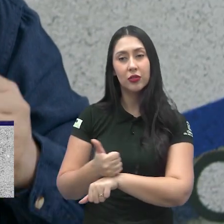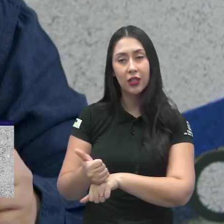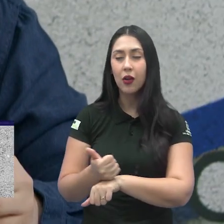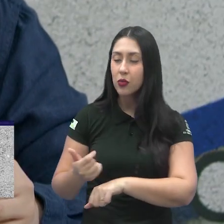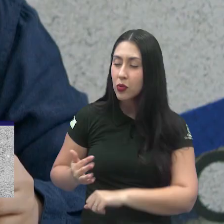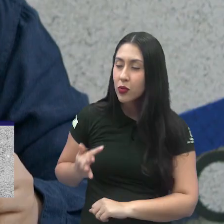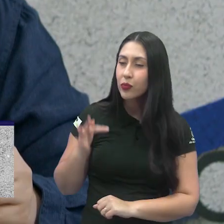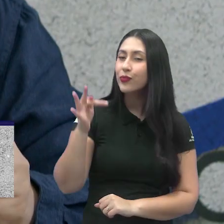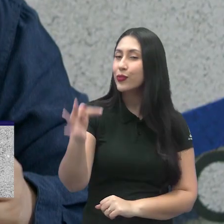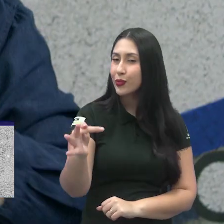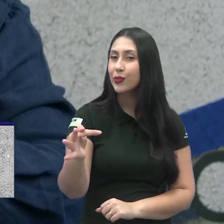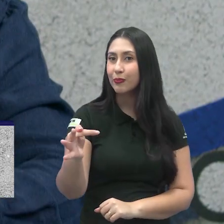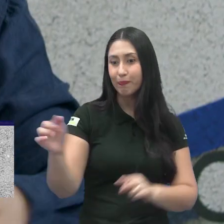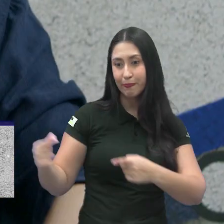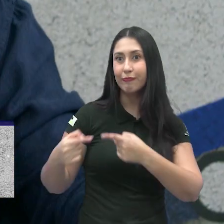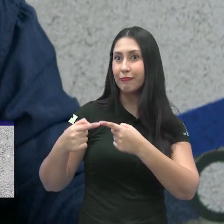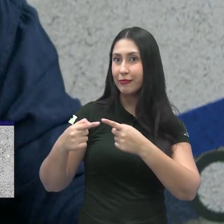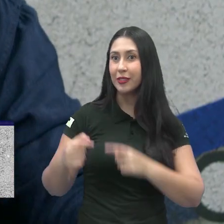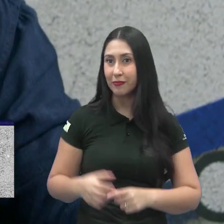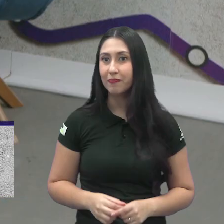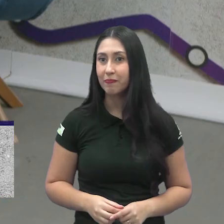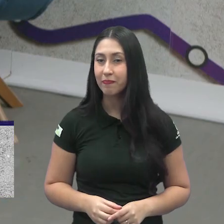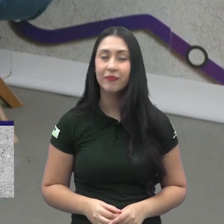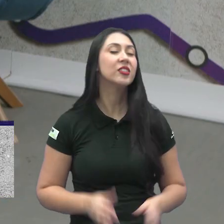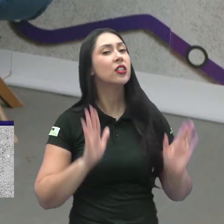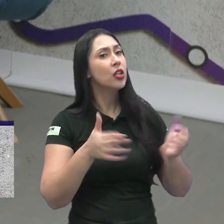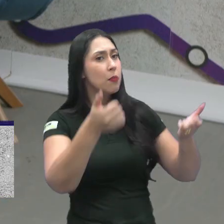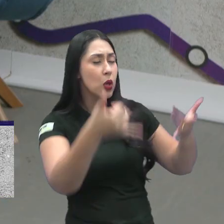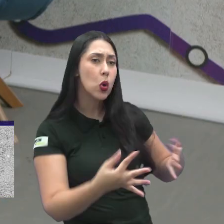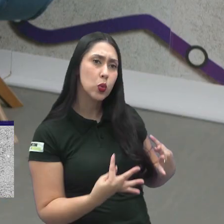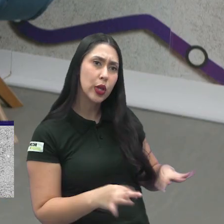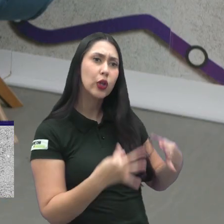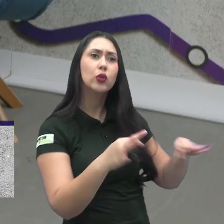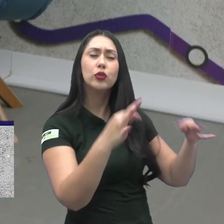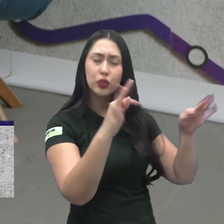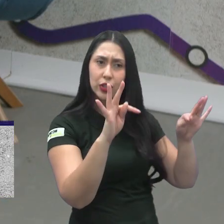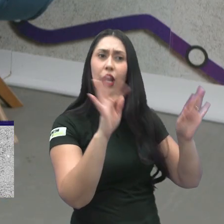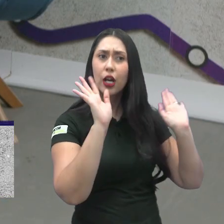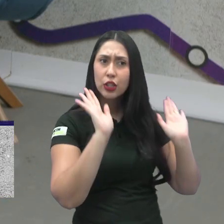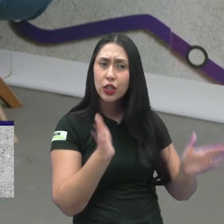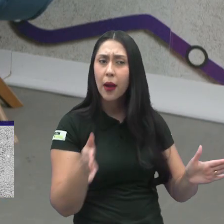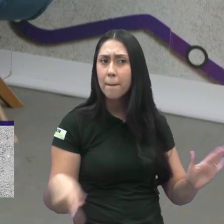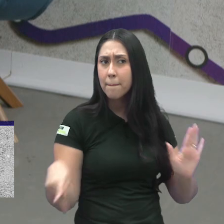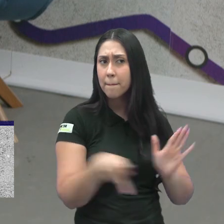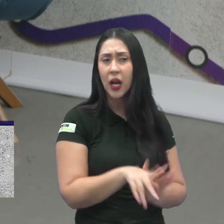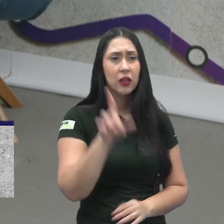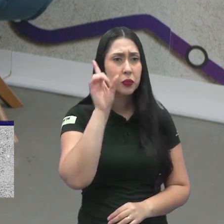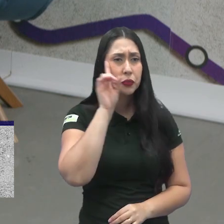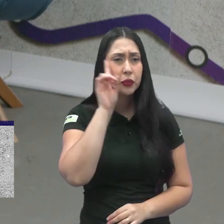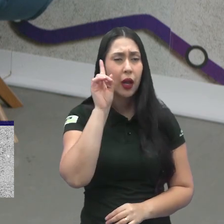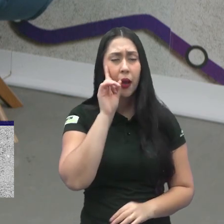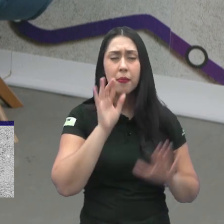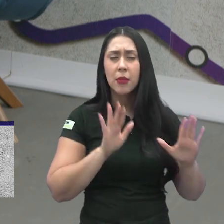que o futuro melhor espera. Como a gente falou aqui já, a tecnologia ela já faz parte do dia a dia. E